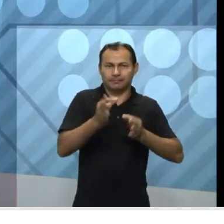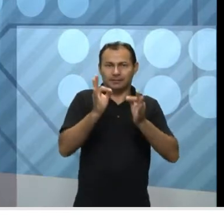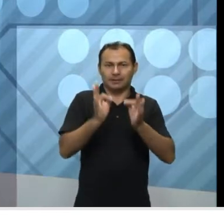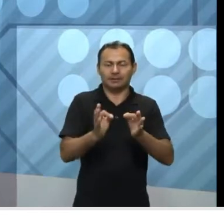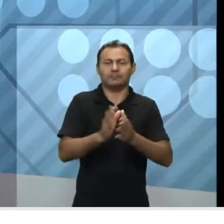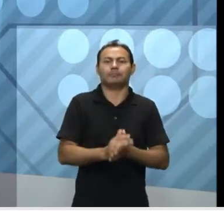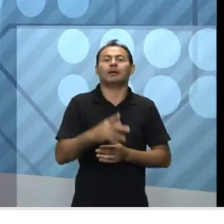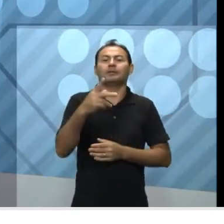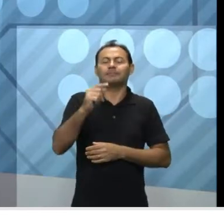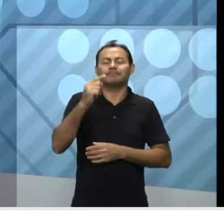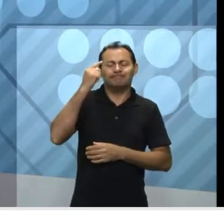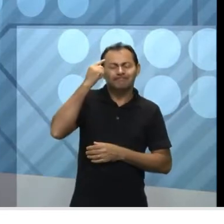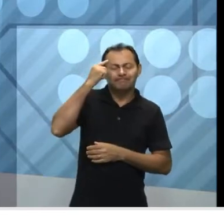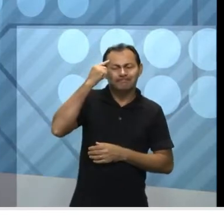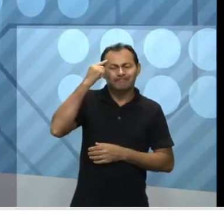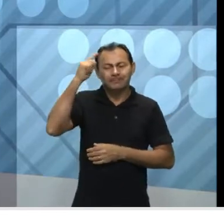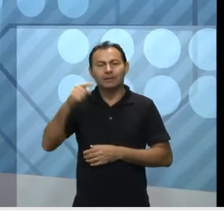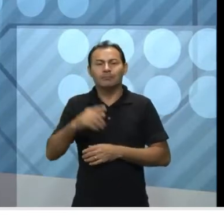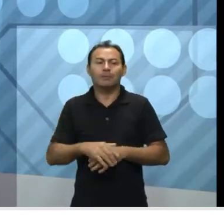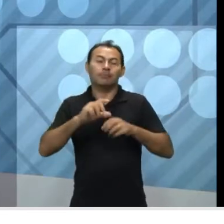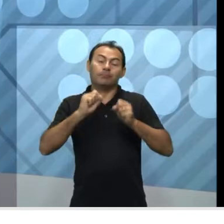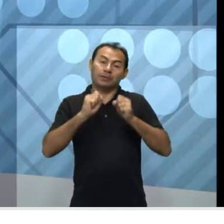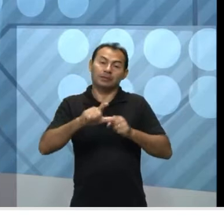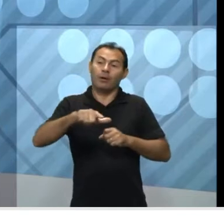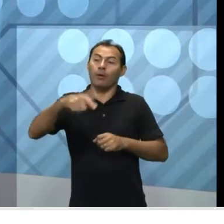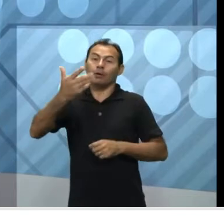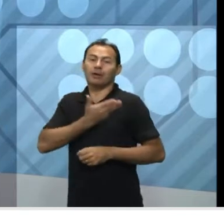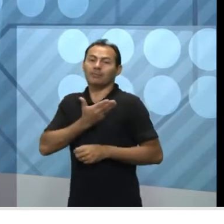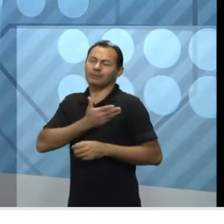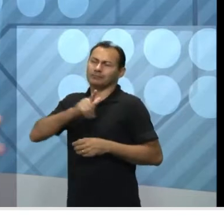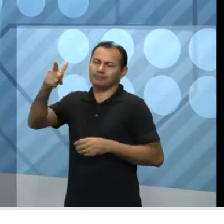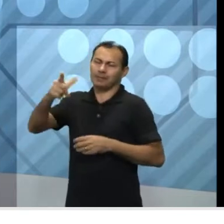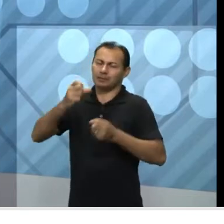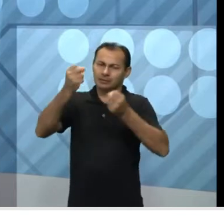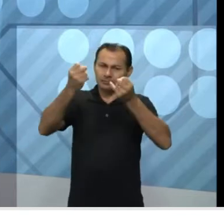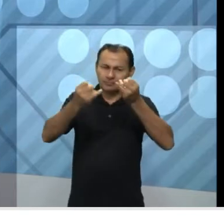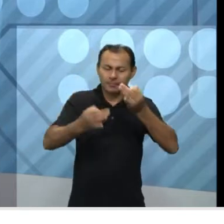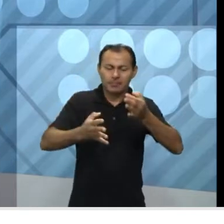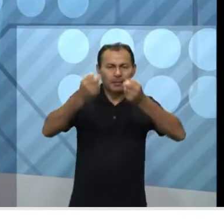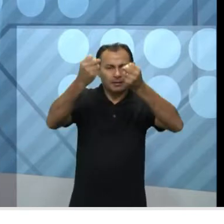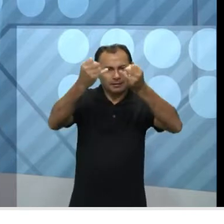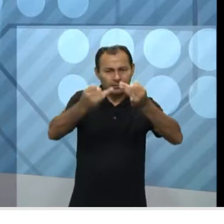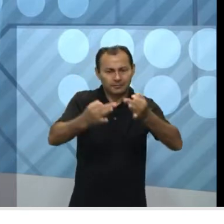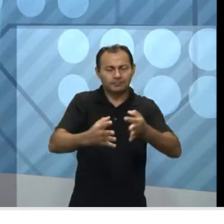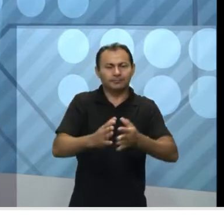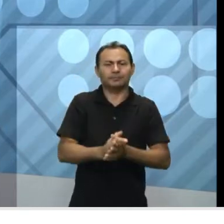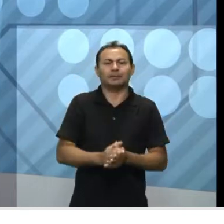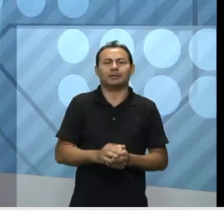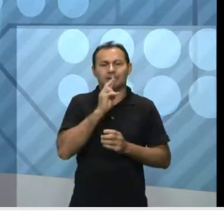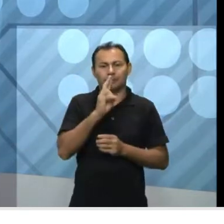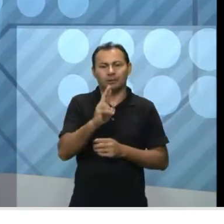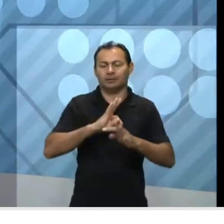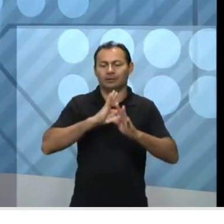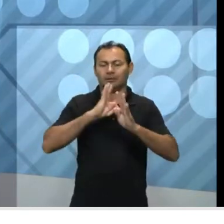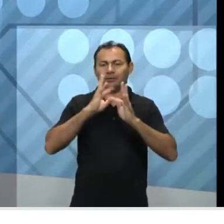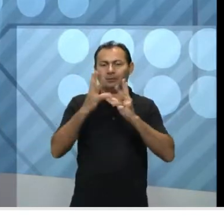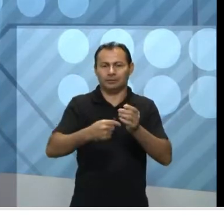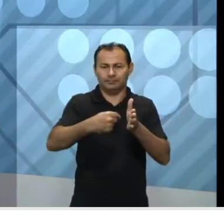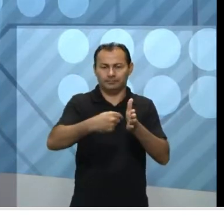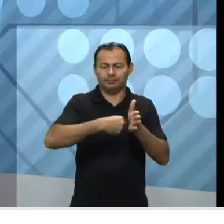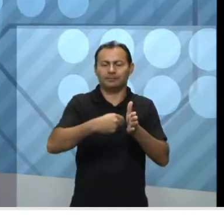Então a sua dúvida pode ser a dúvida de um outro colega, e aí nós vamos sanando, clarificando todas as dúvidas em relação à